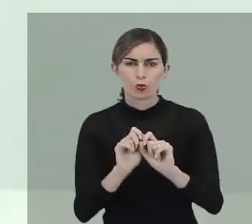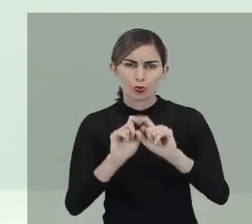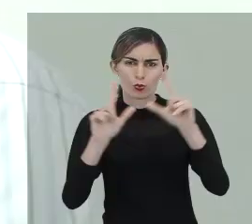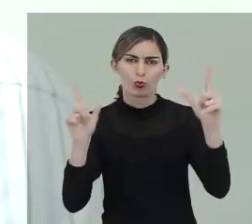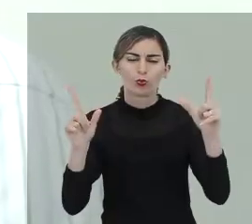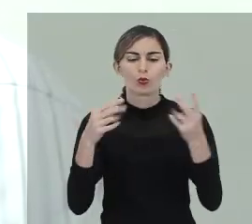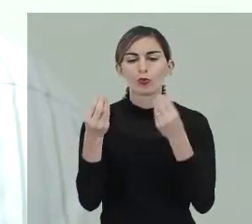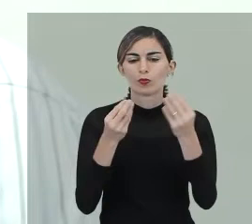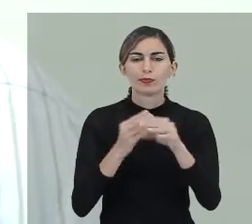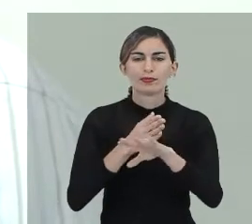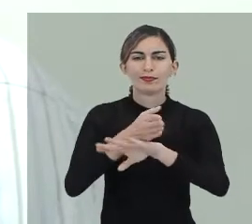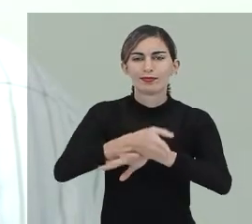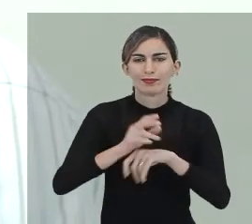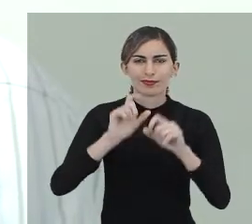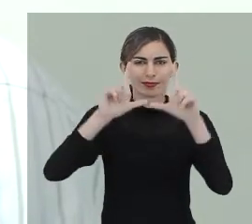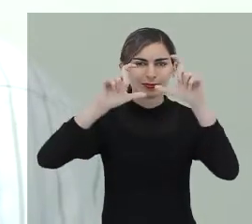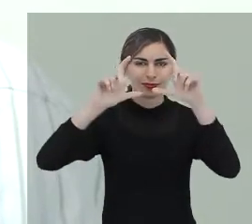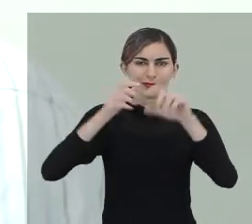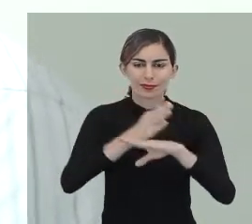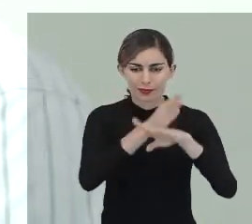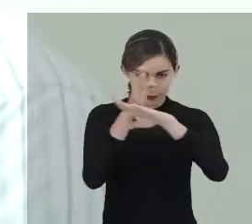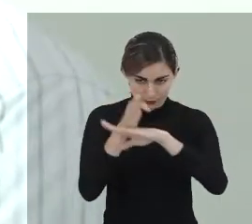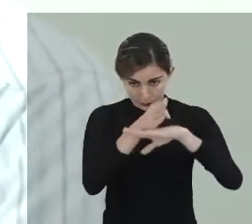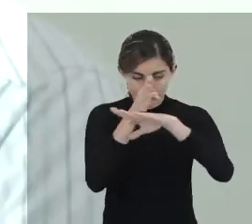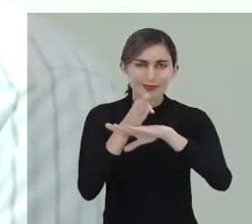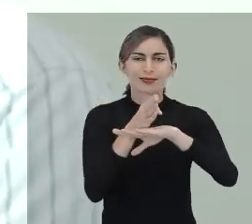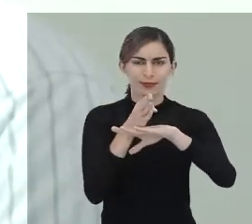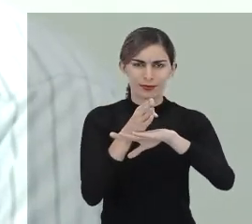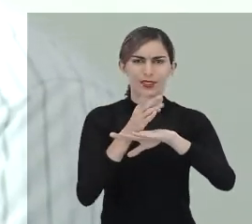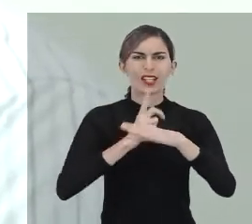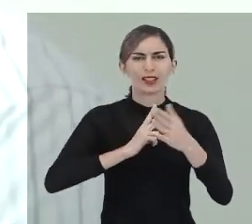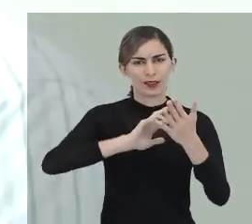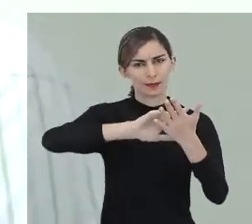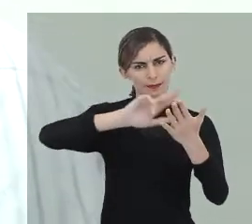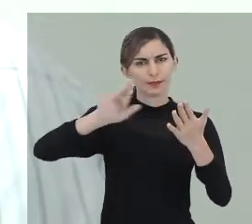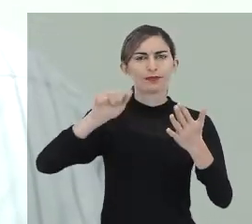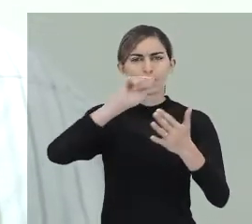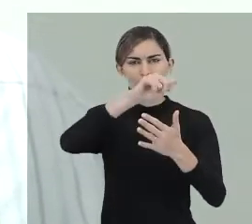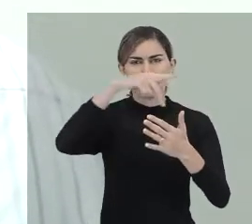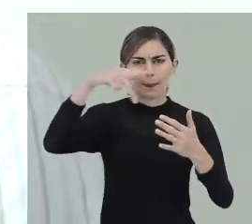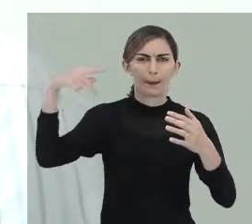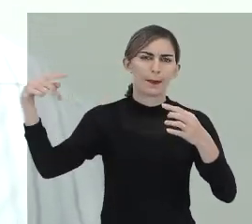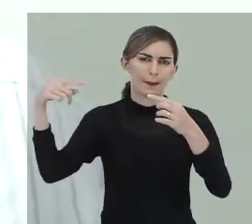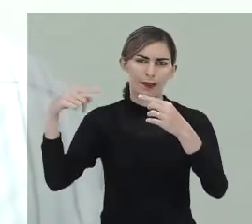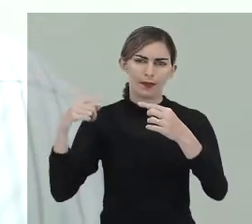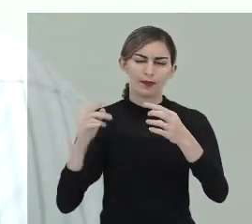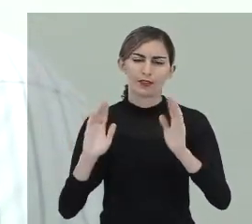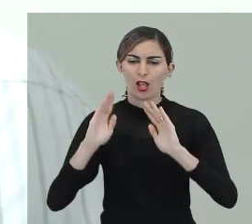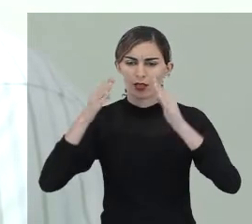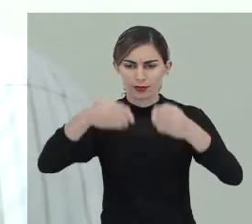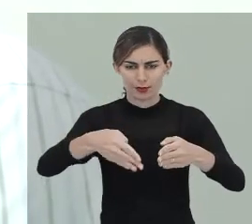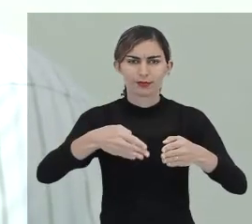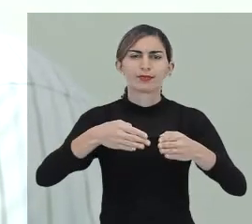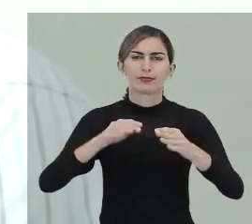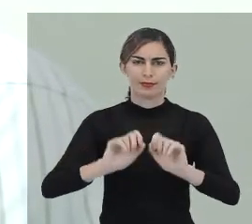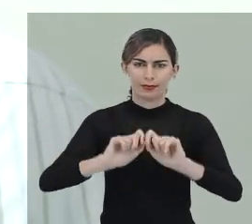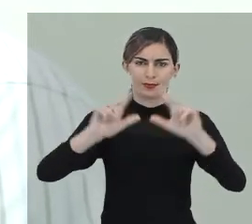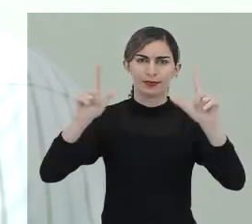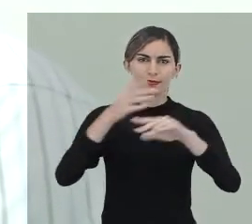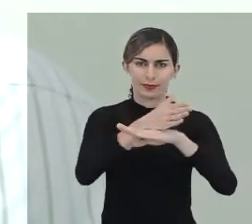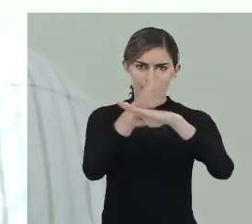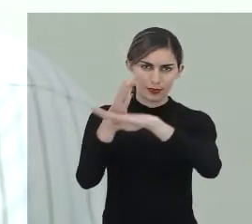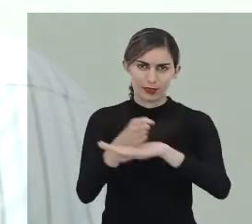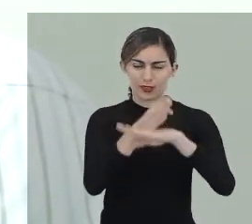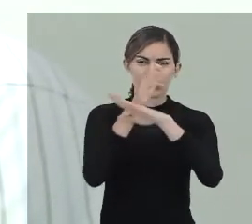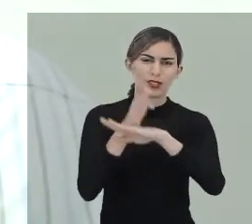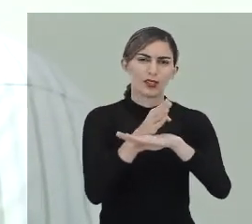à câmera. Então, vocês já devem ter visto, existem vários tipos de aplicativo que fazem acesso à câmera. Tem